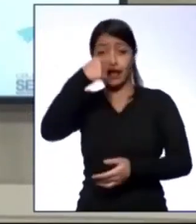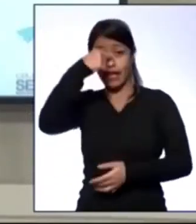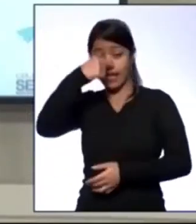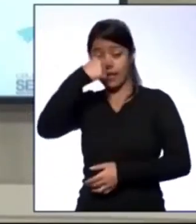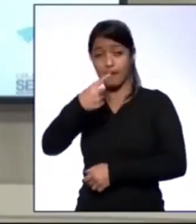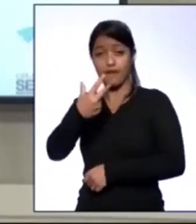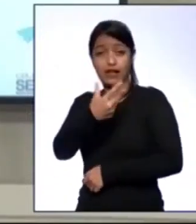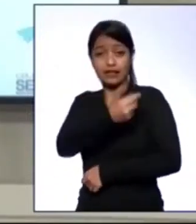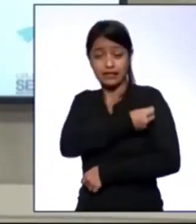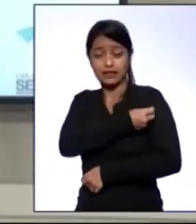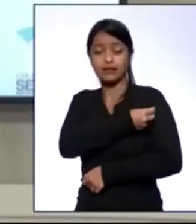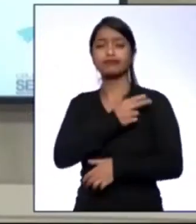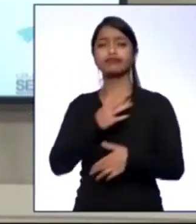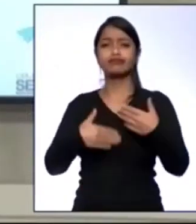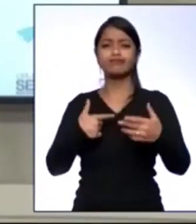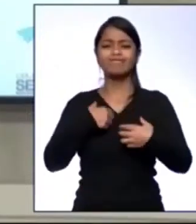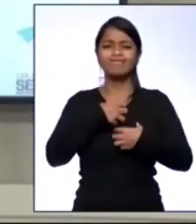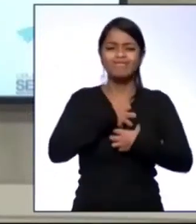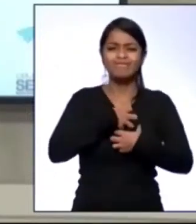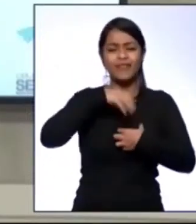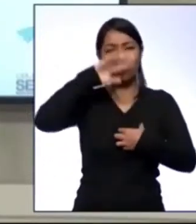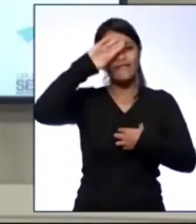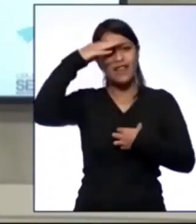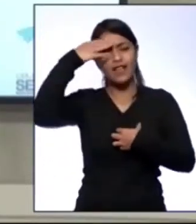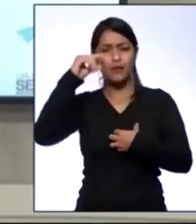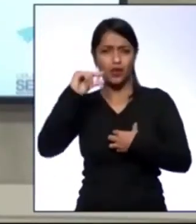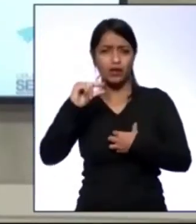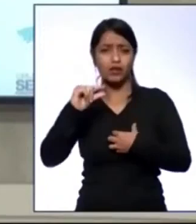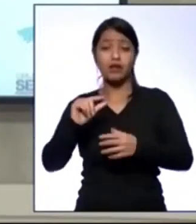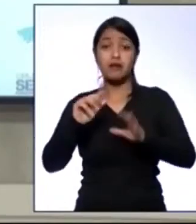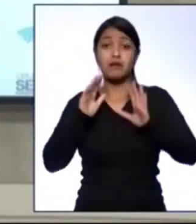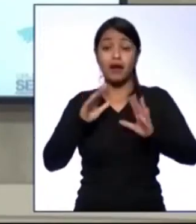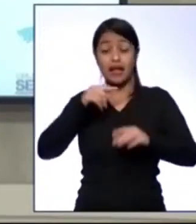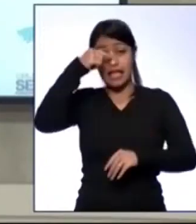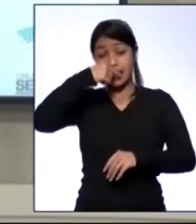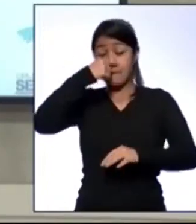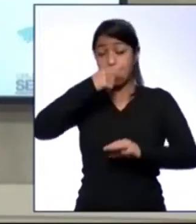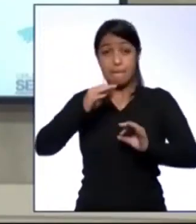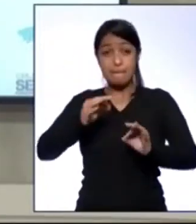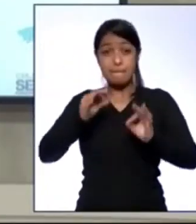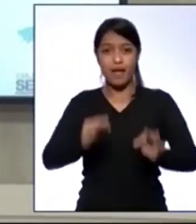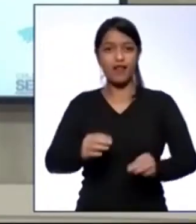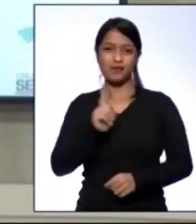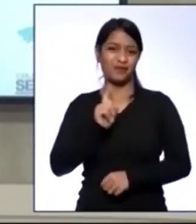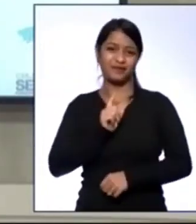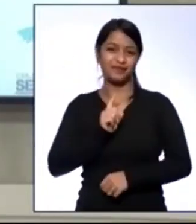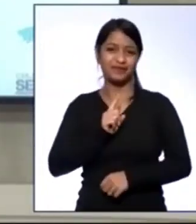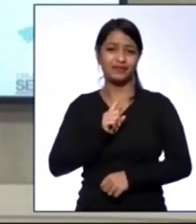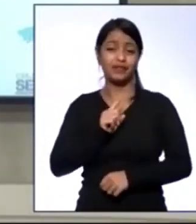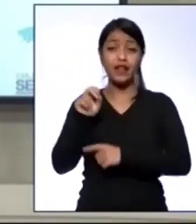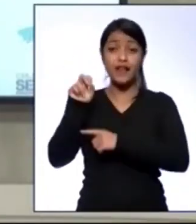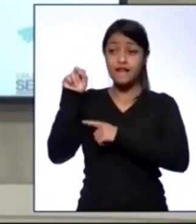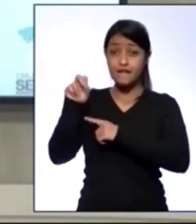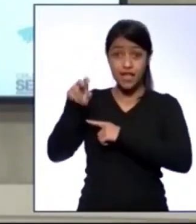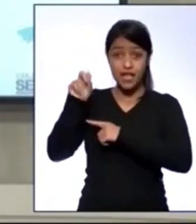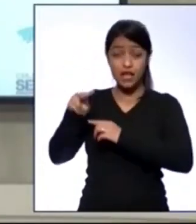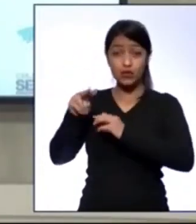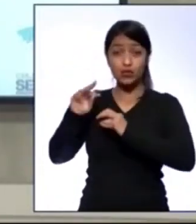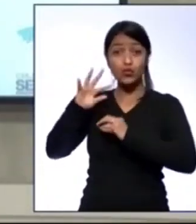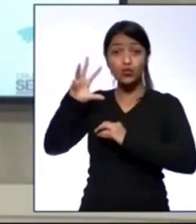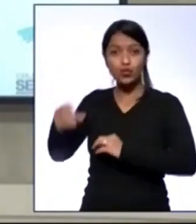Eu fiquei meio mal, fiquei com um pouco de febre. Sim, mas você não ficou com gripe. Por quê? Porque o vírus da gripe não existe ali na